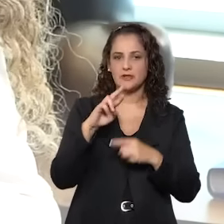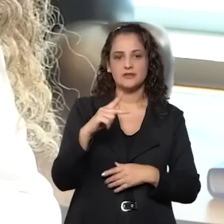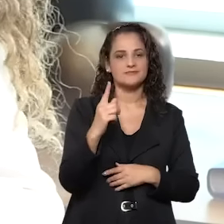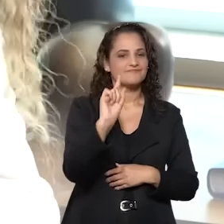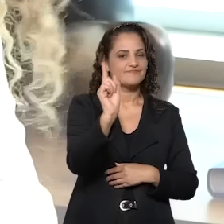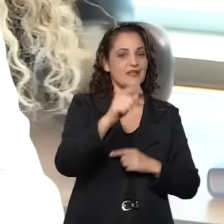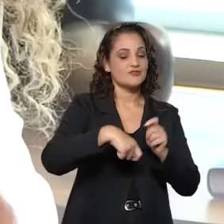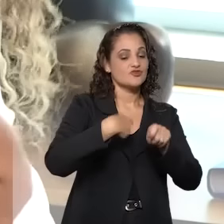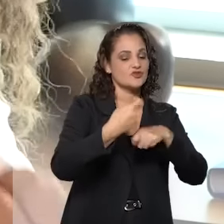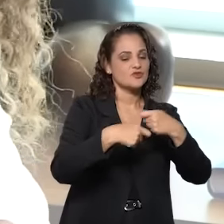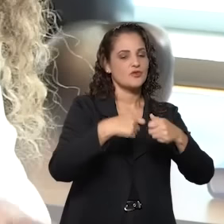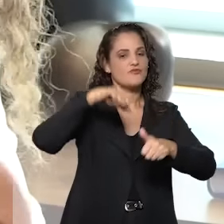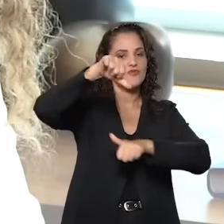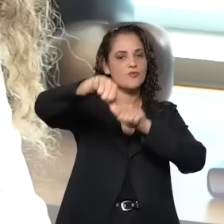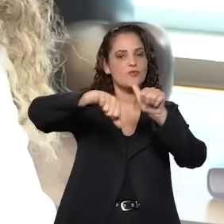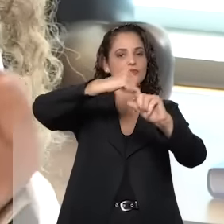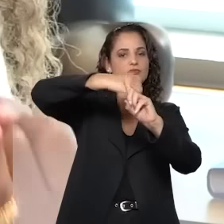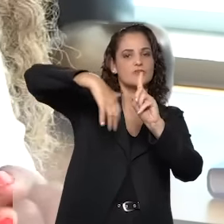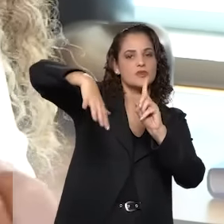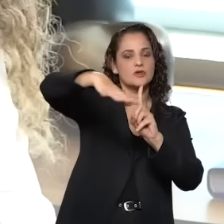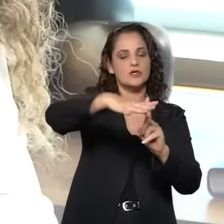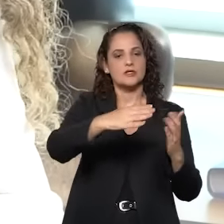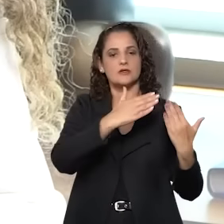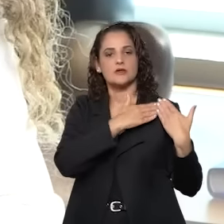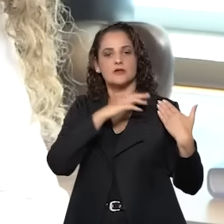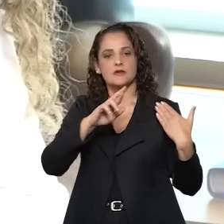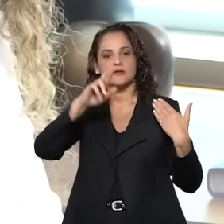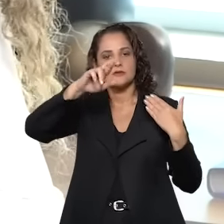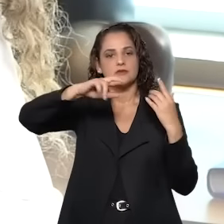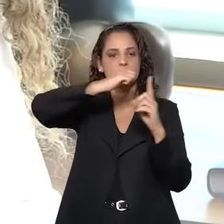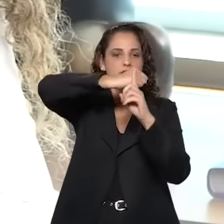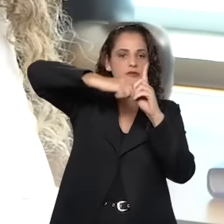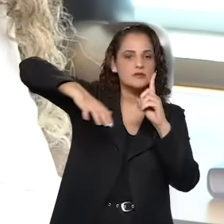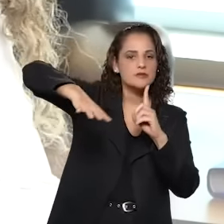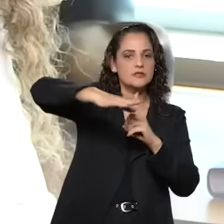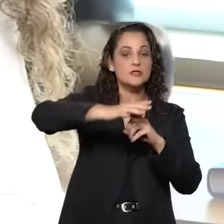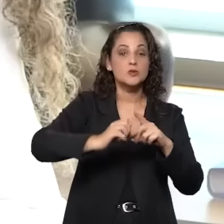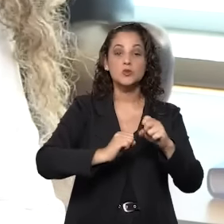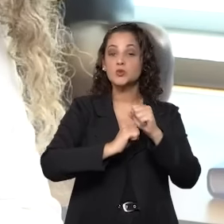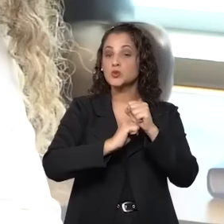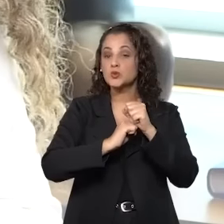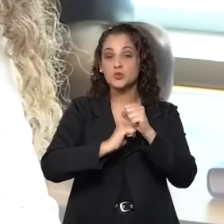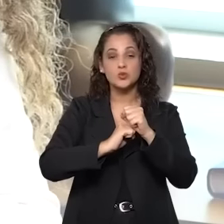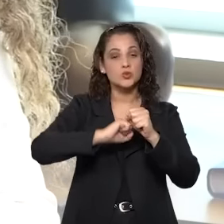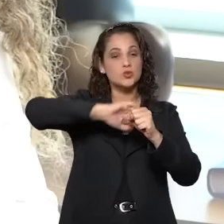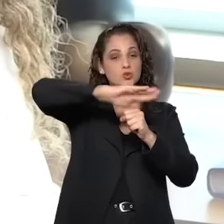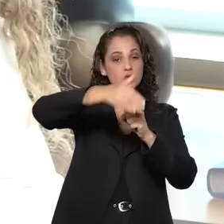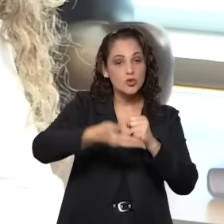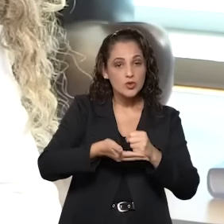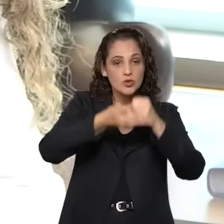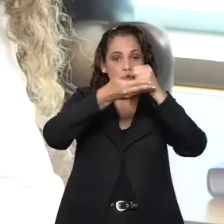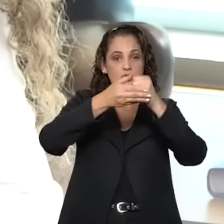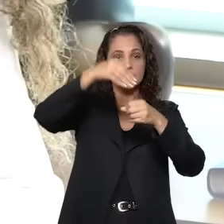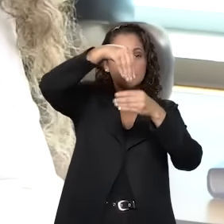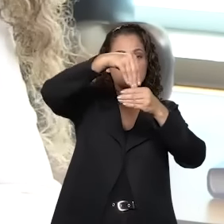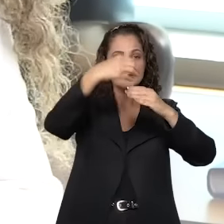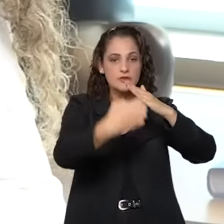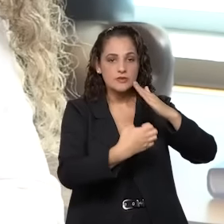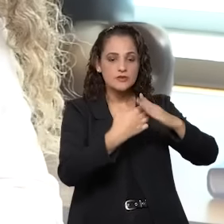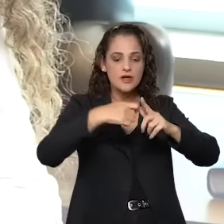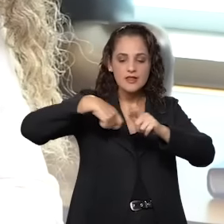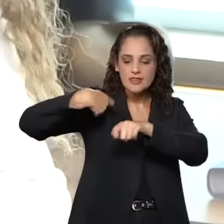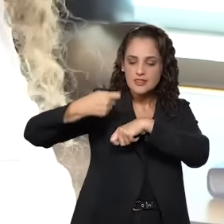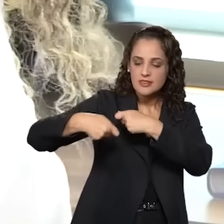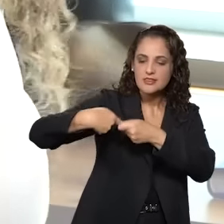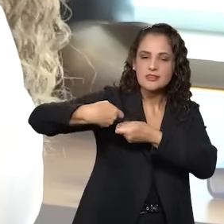de negócio né Isso é um papo de transformação social de responsabilidade social isso é um papo de sustentabilidade dentro das organizações isso é um papo de